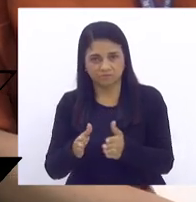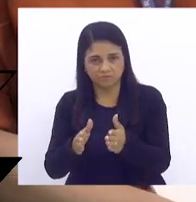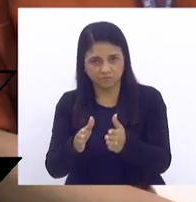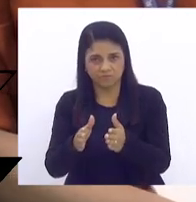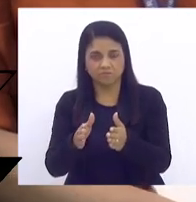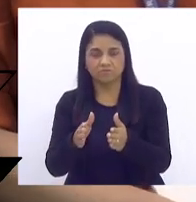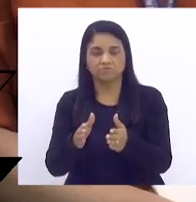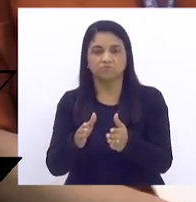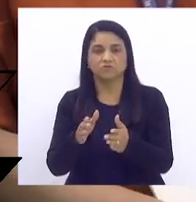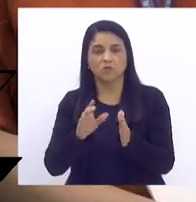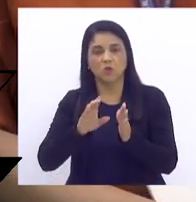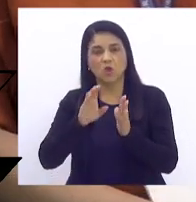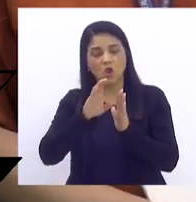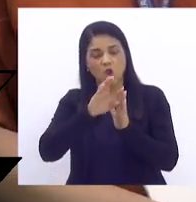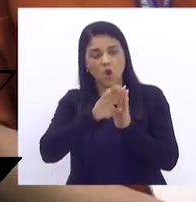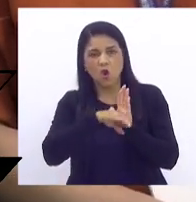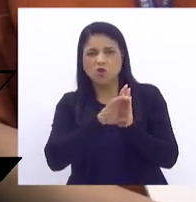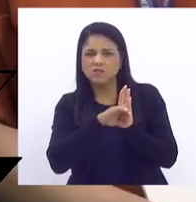um conceito de